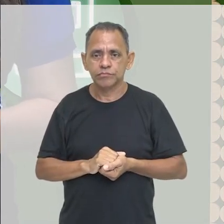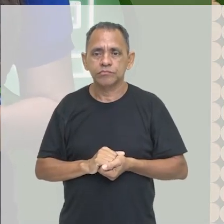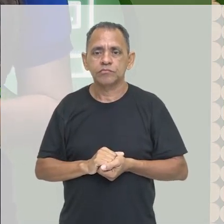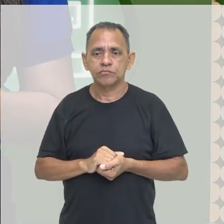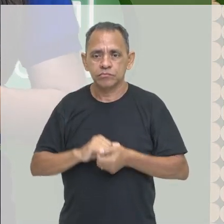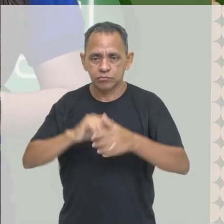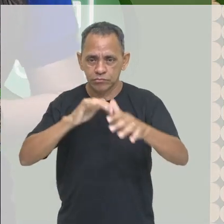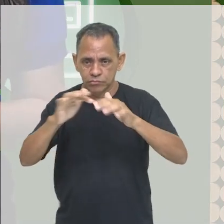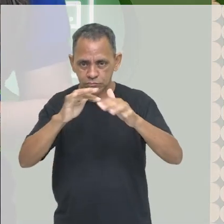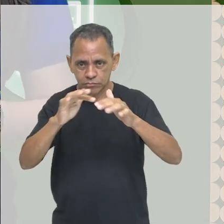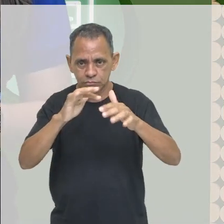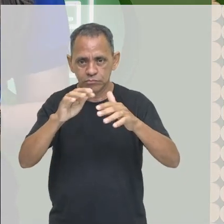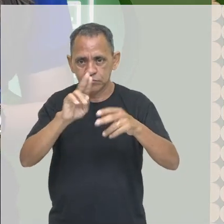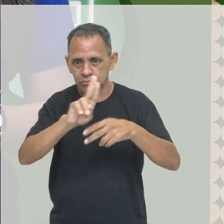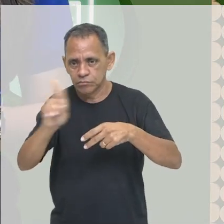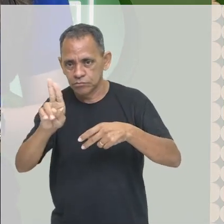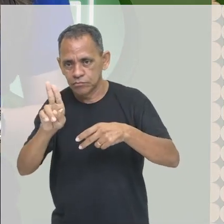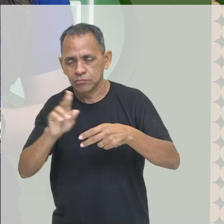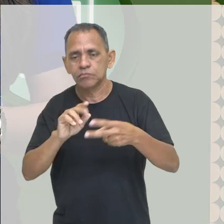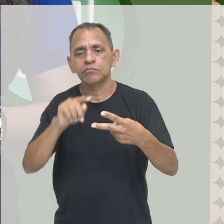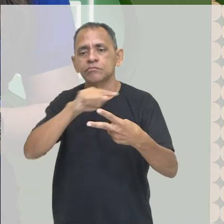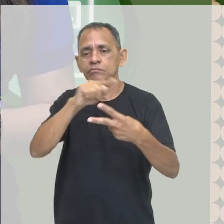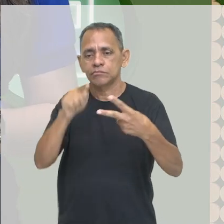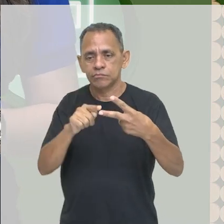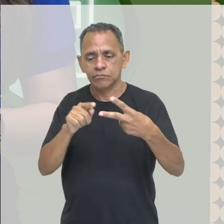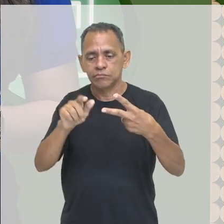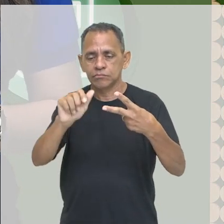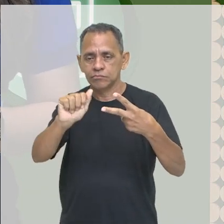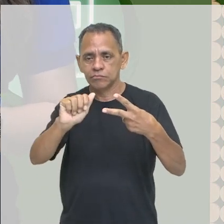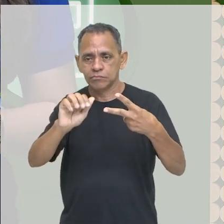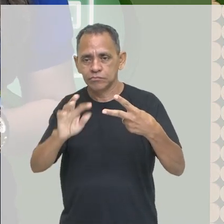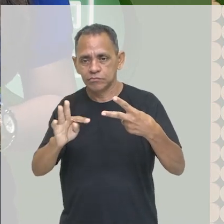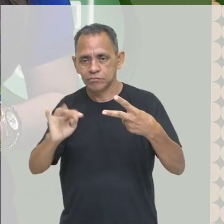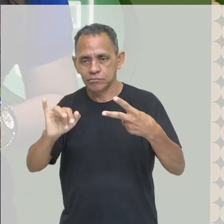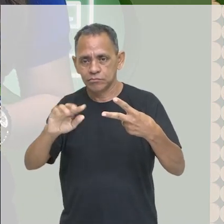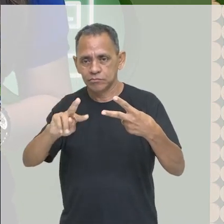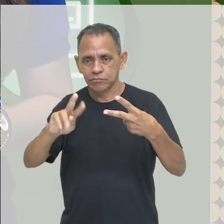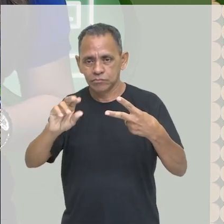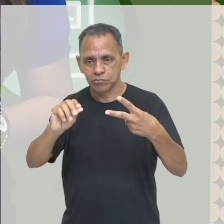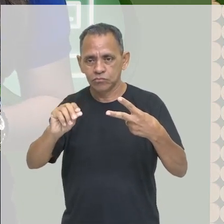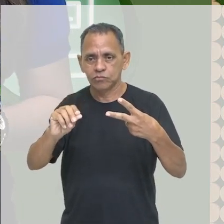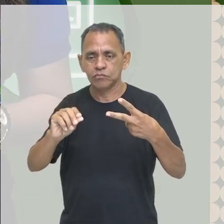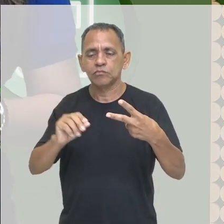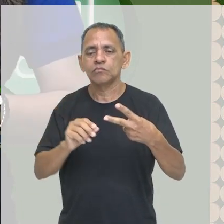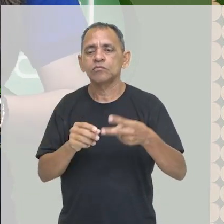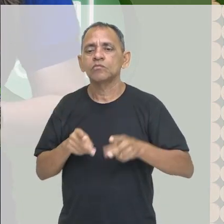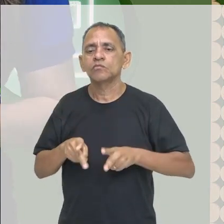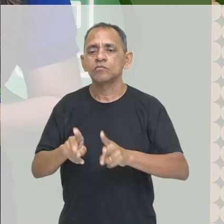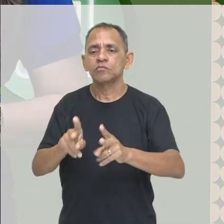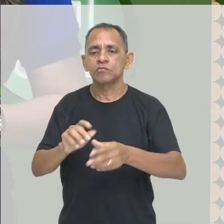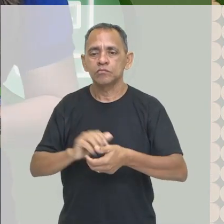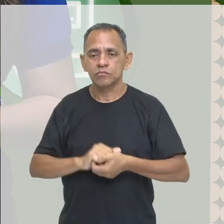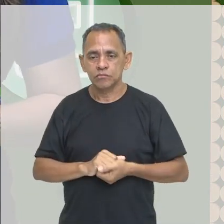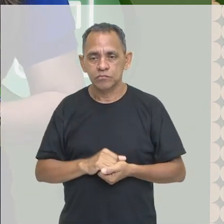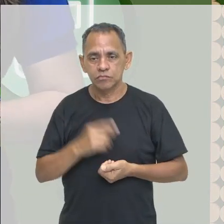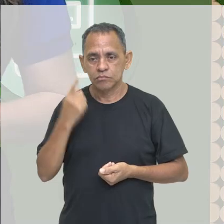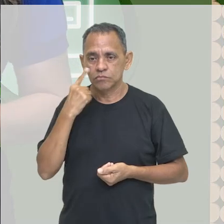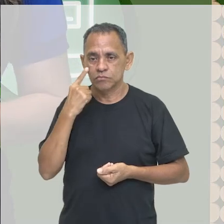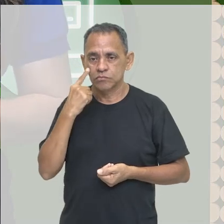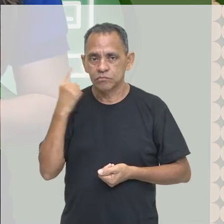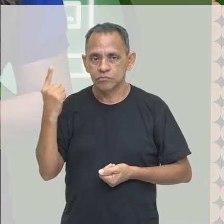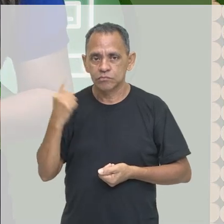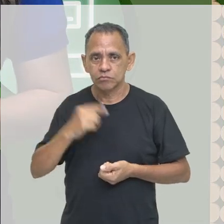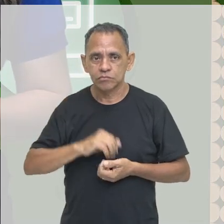transporte é chamado de transporte ativo, certo? Mas vamos continuar vendo aqui o